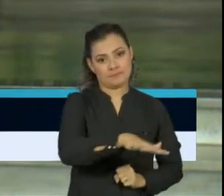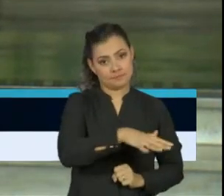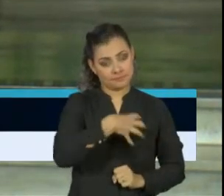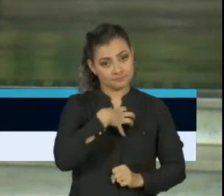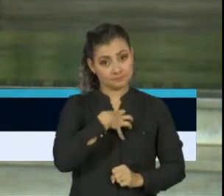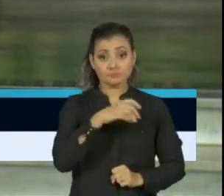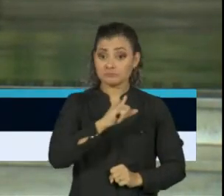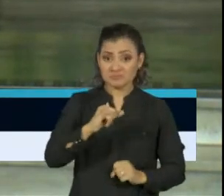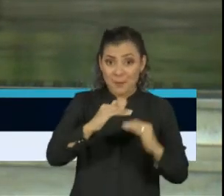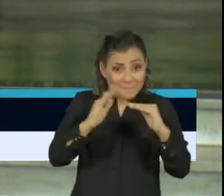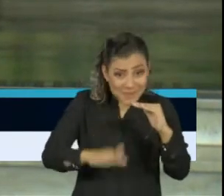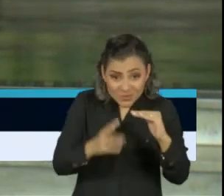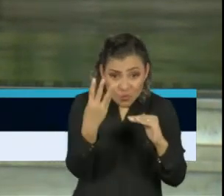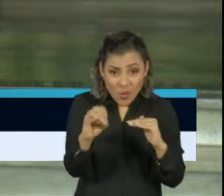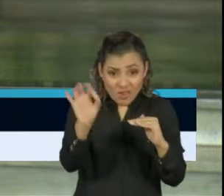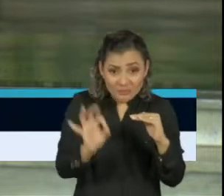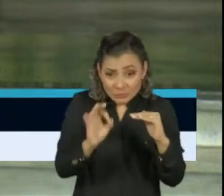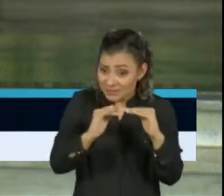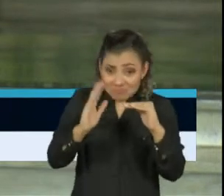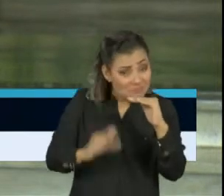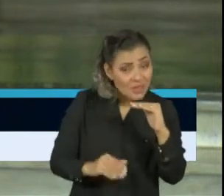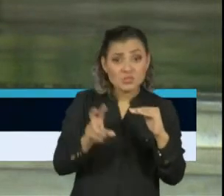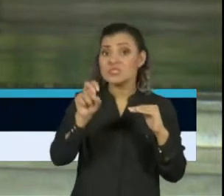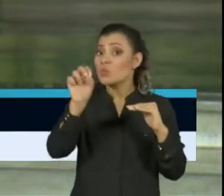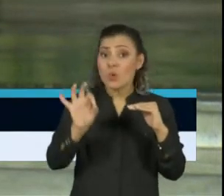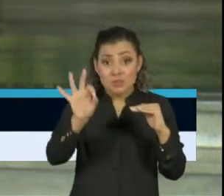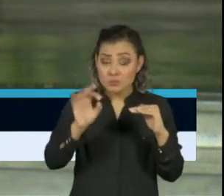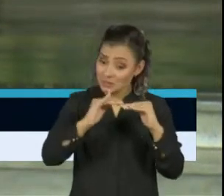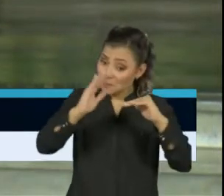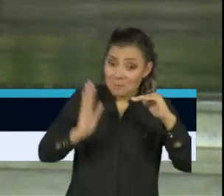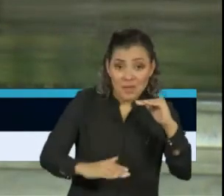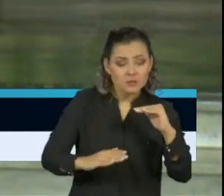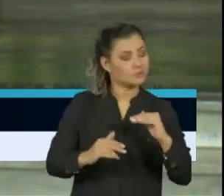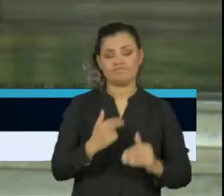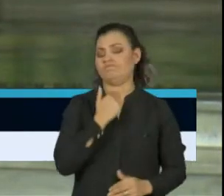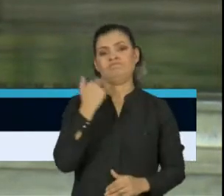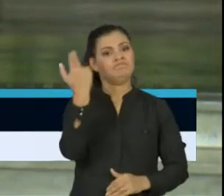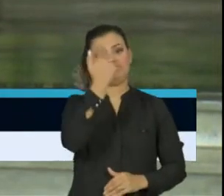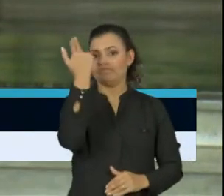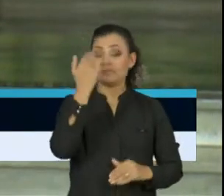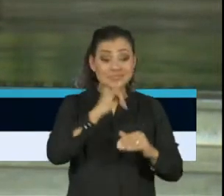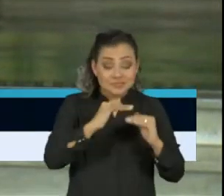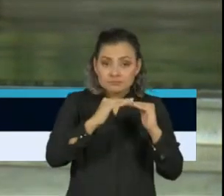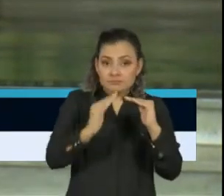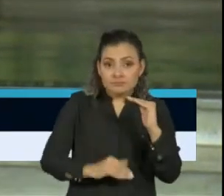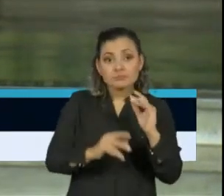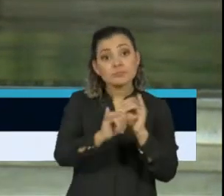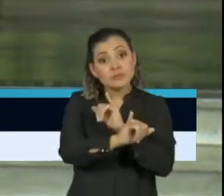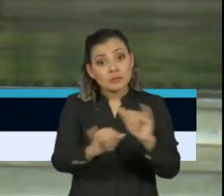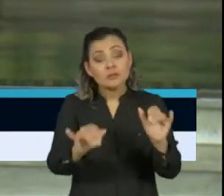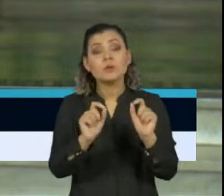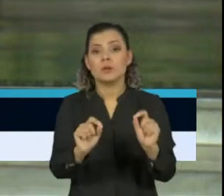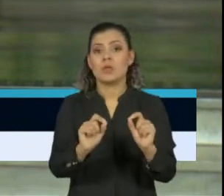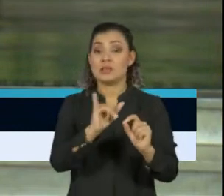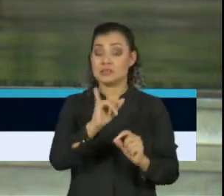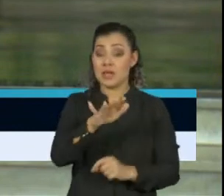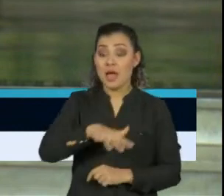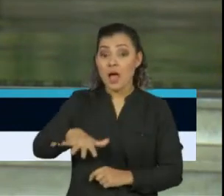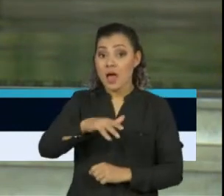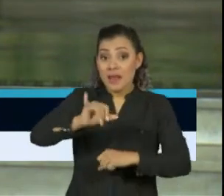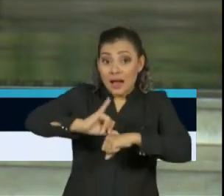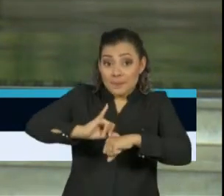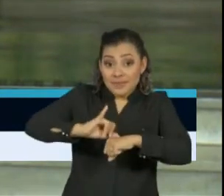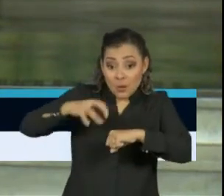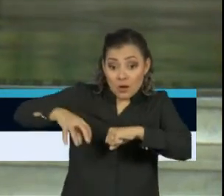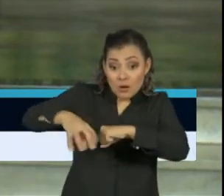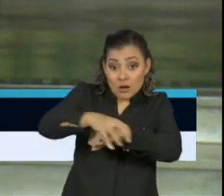tivermos índices inferiores a 50%, e este índice foi um índice, eu quero registrar, da região